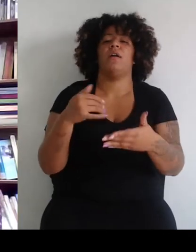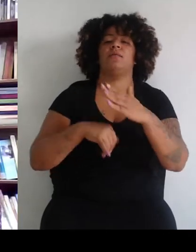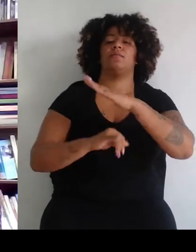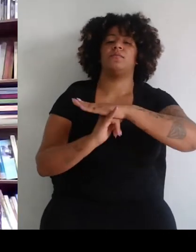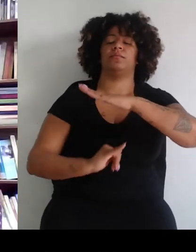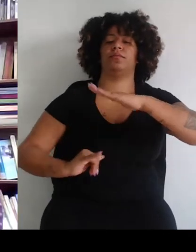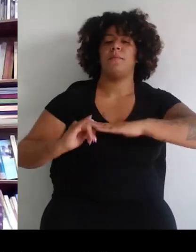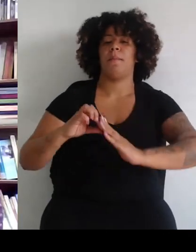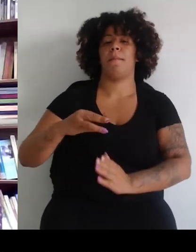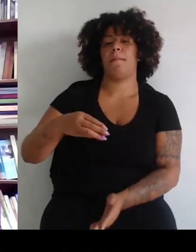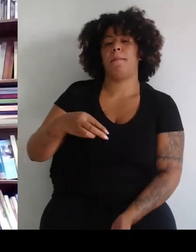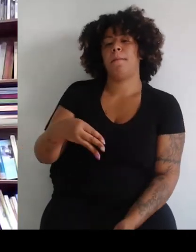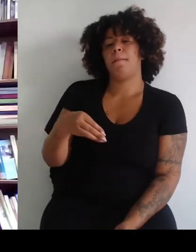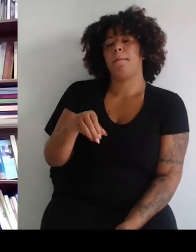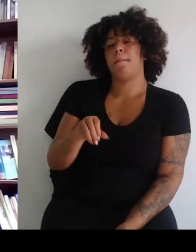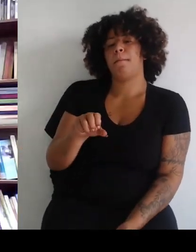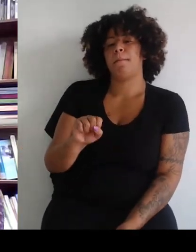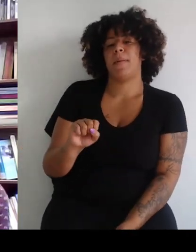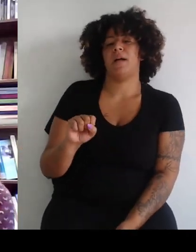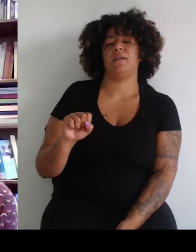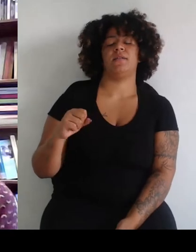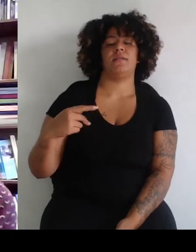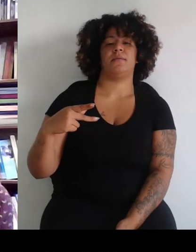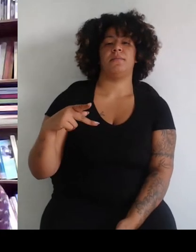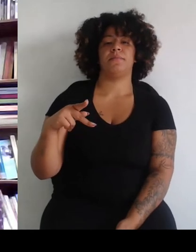tudo certo consegue me ouvir bem